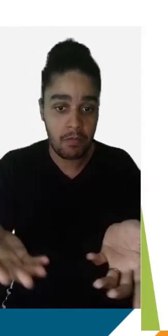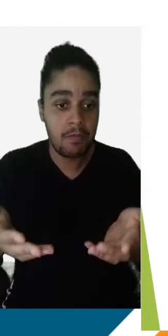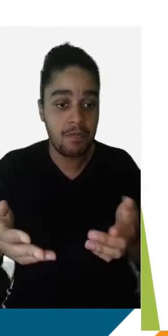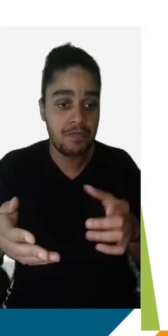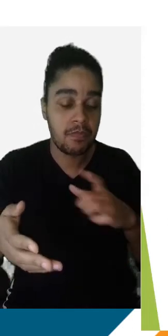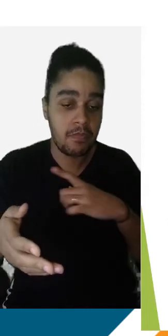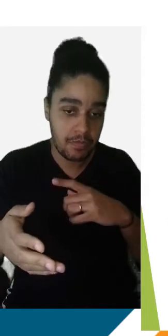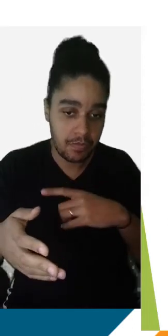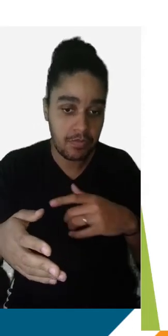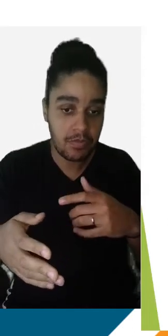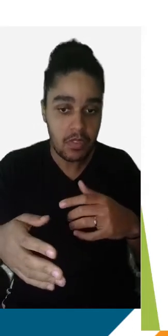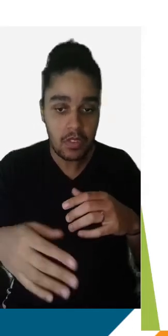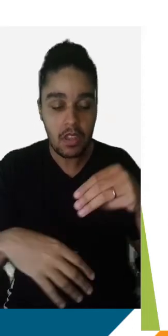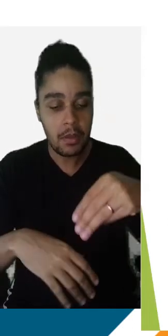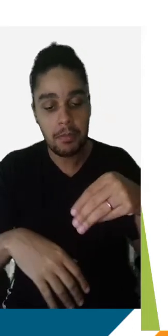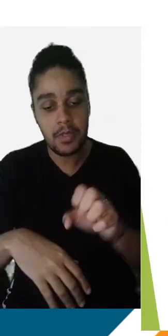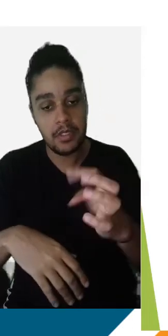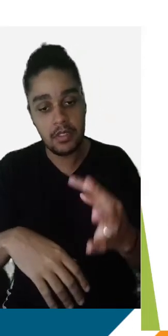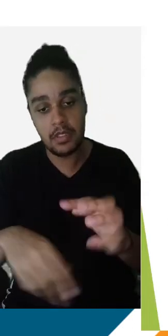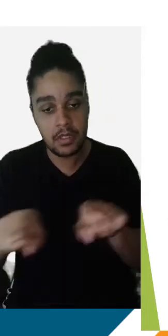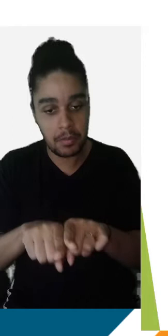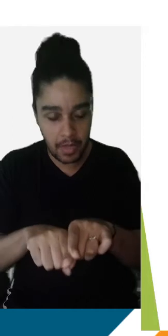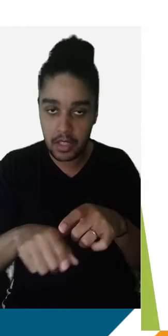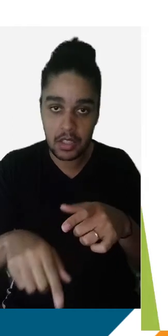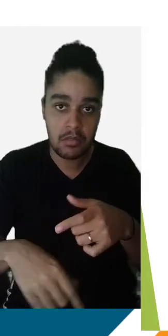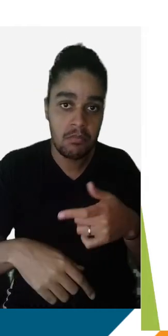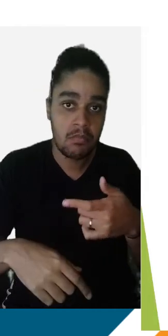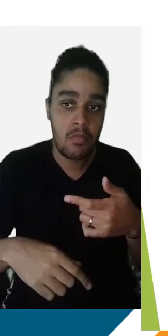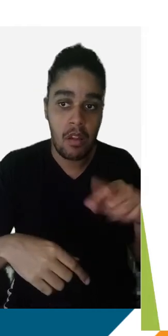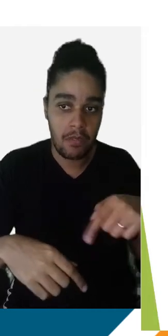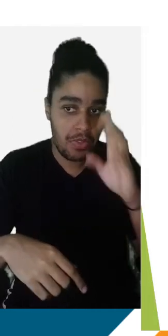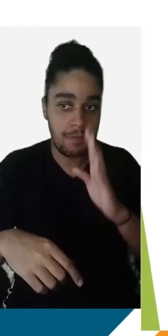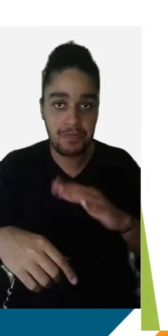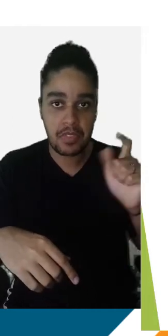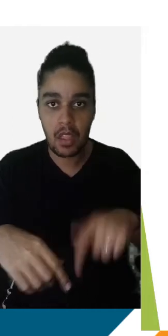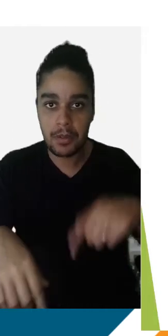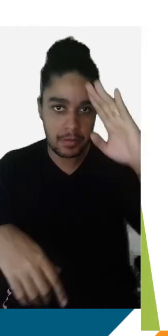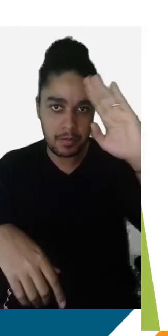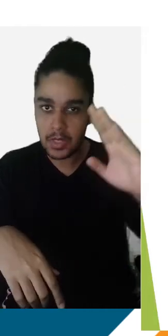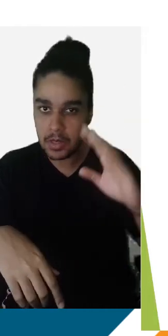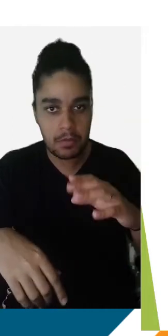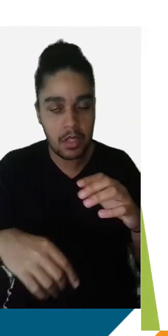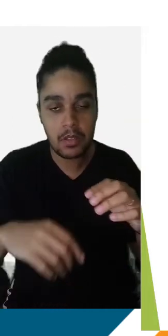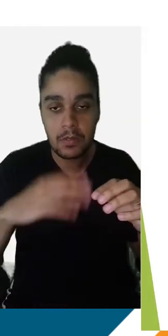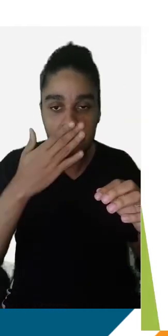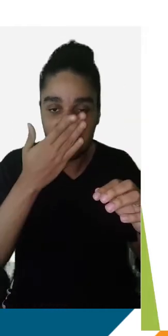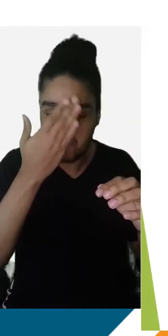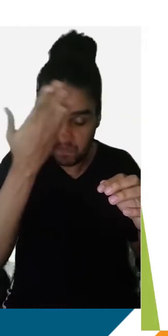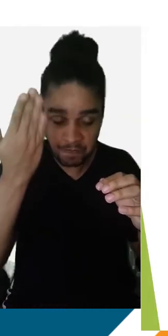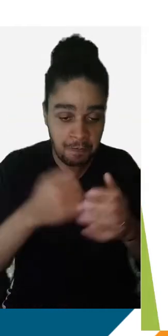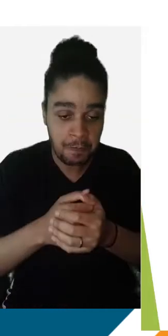do MST, o Movimento Sem Terra do Brasil, beleza? Que vai ser o principal agente